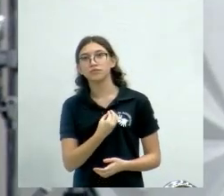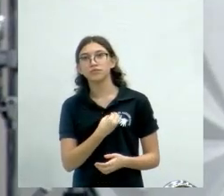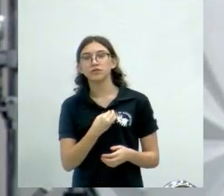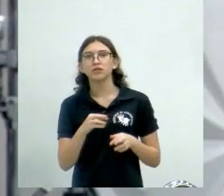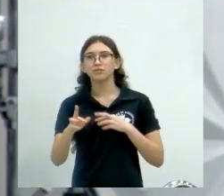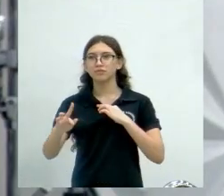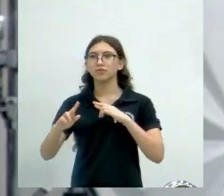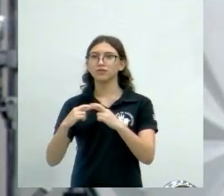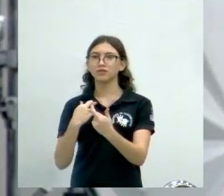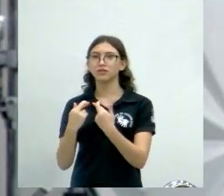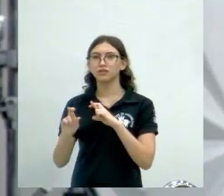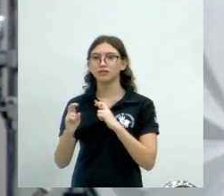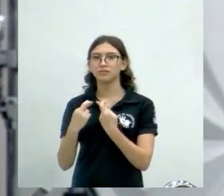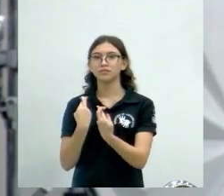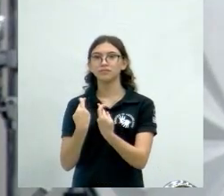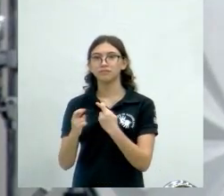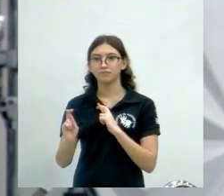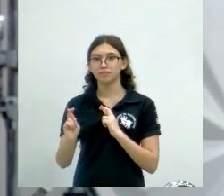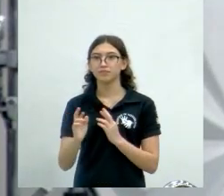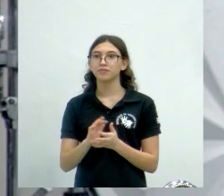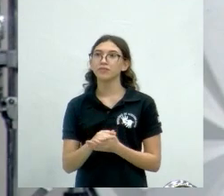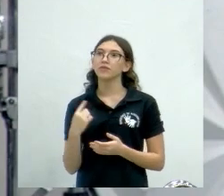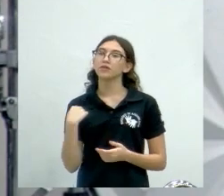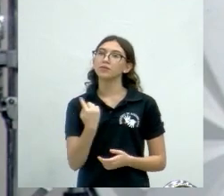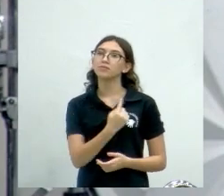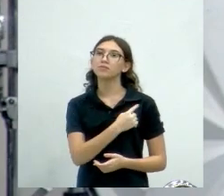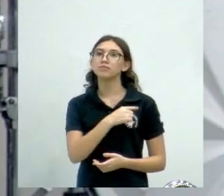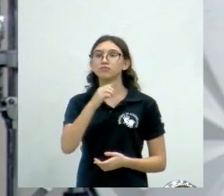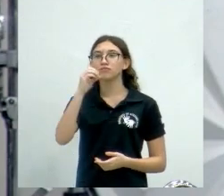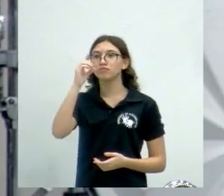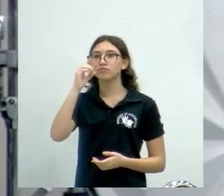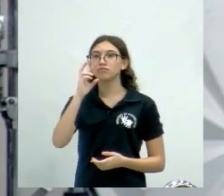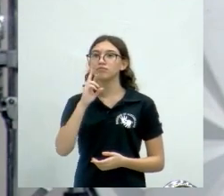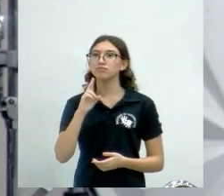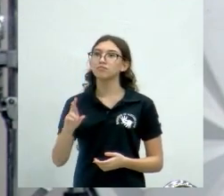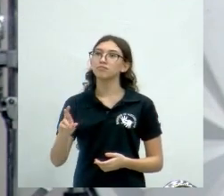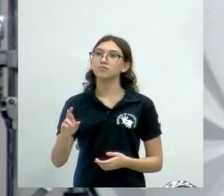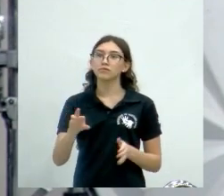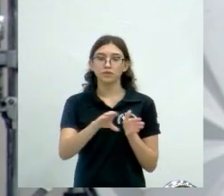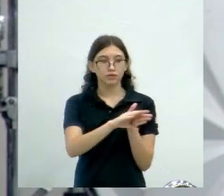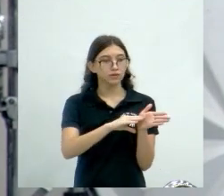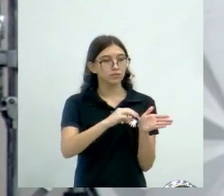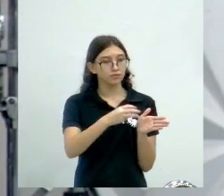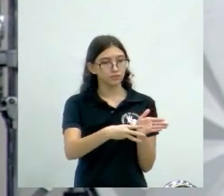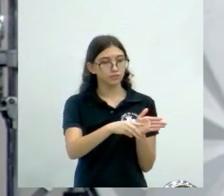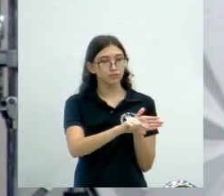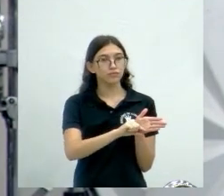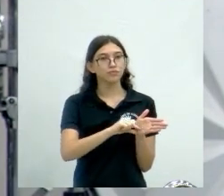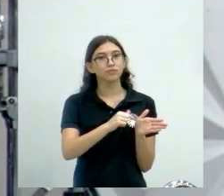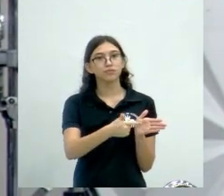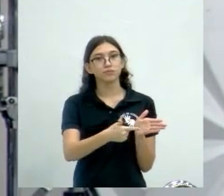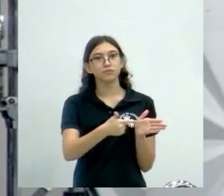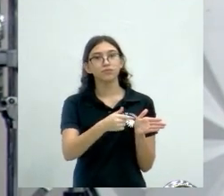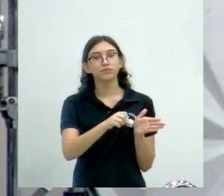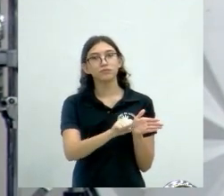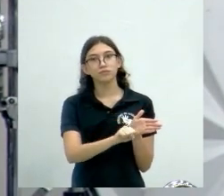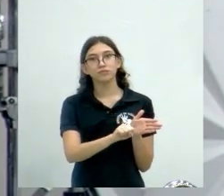relações, para as nossas decisões. E no capítulo 3, versos 7 e 8,